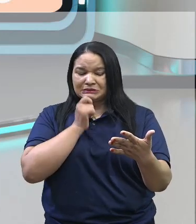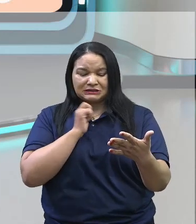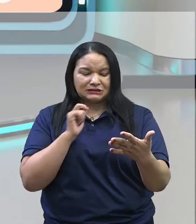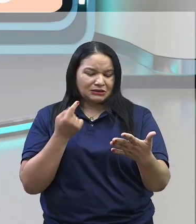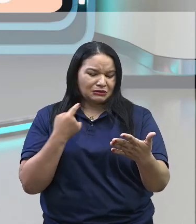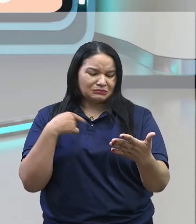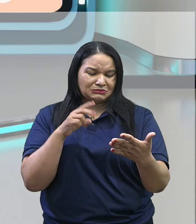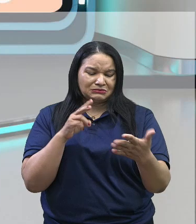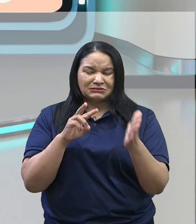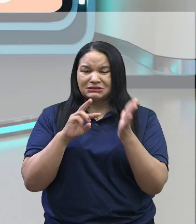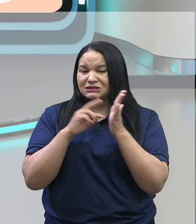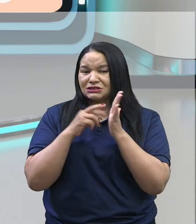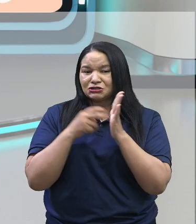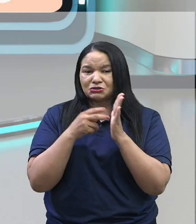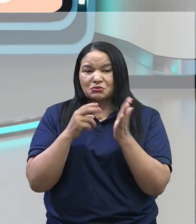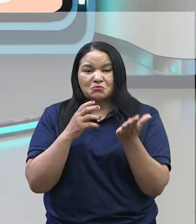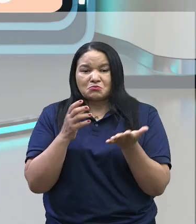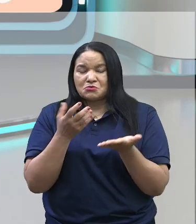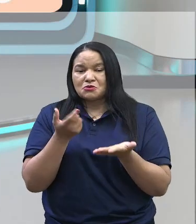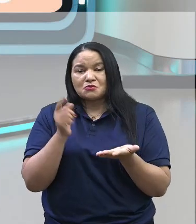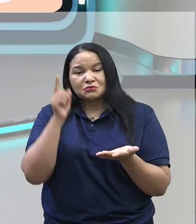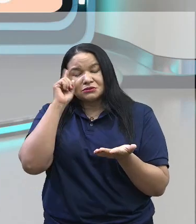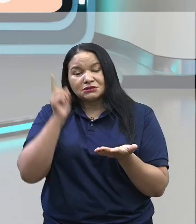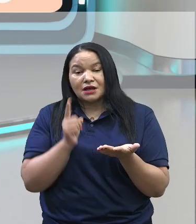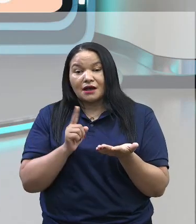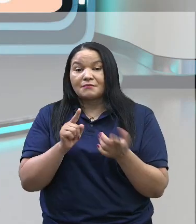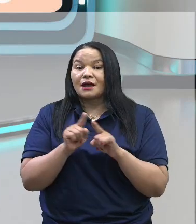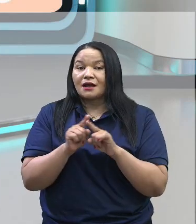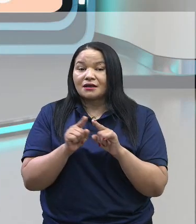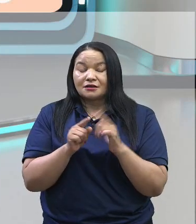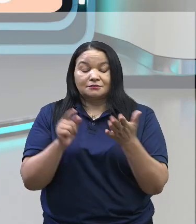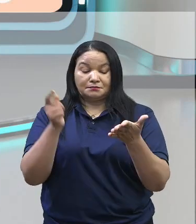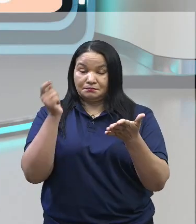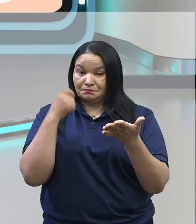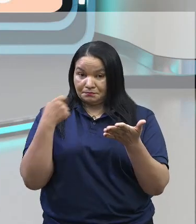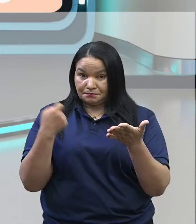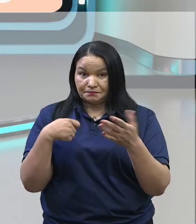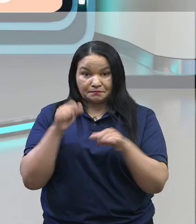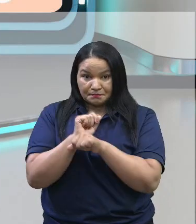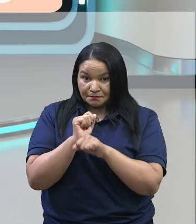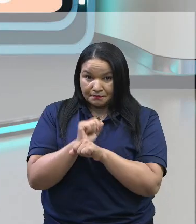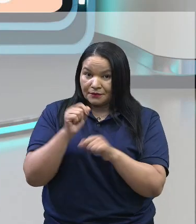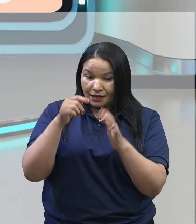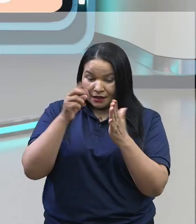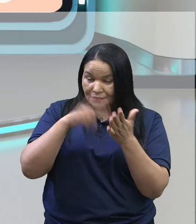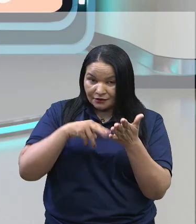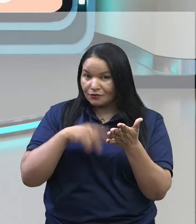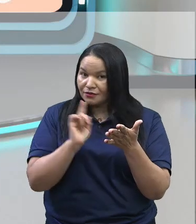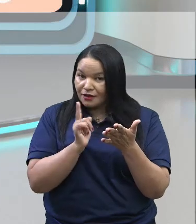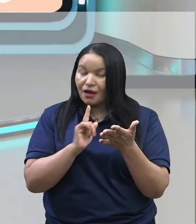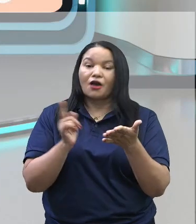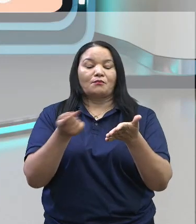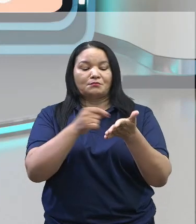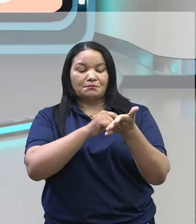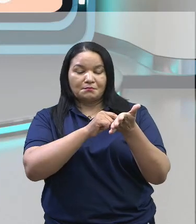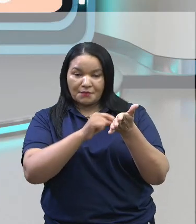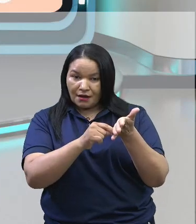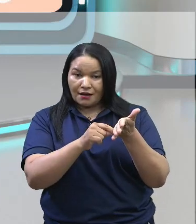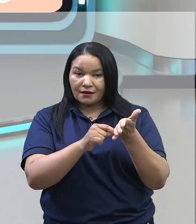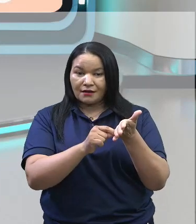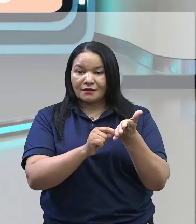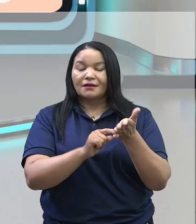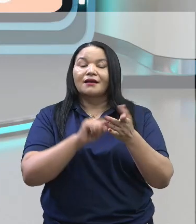o sentido, na verdade. E aí a gente tem que deixar, não para a leitura, deixa a palavra ali,